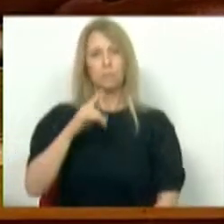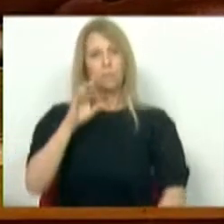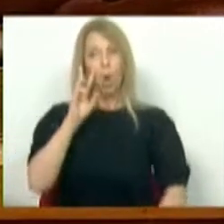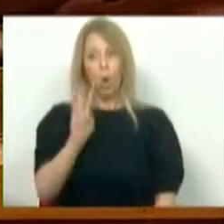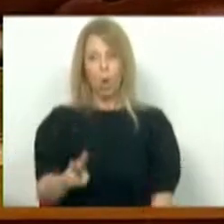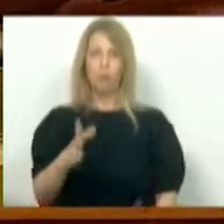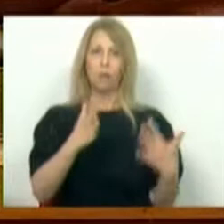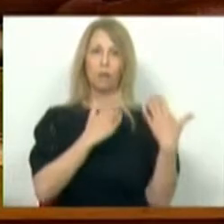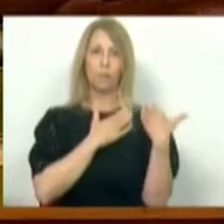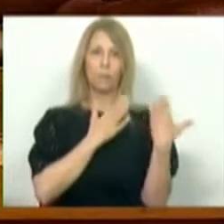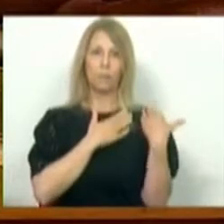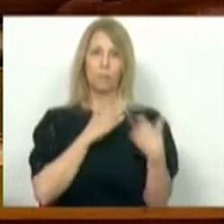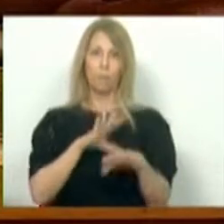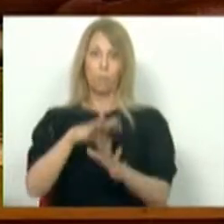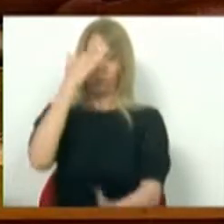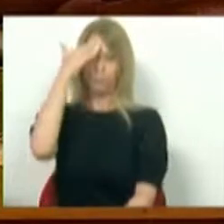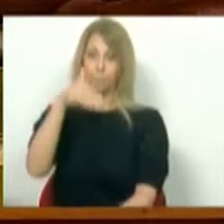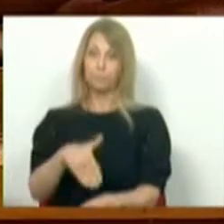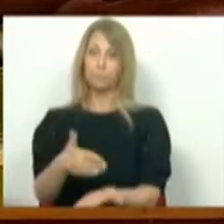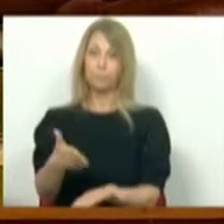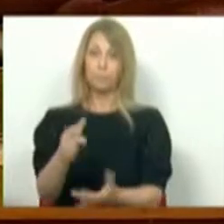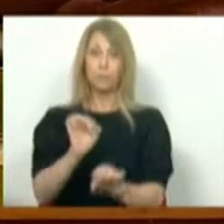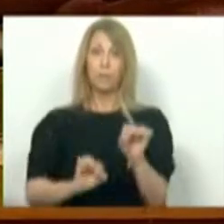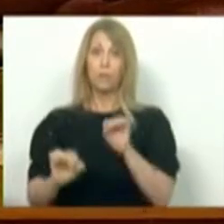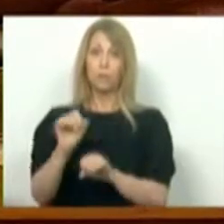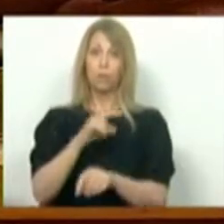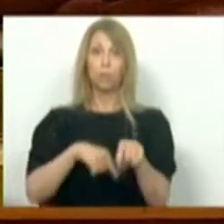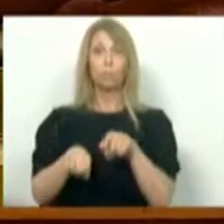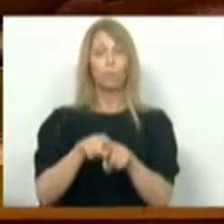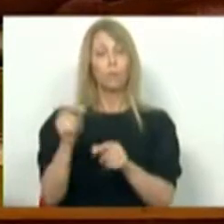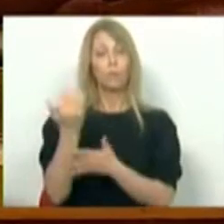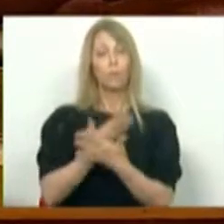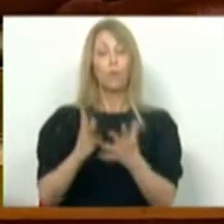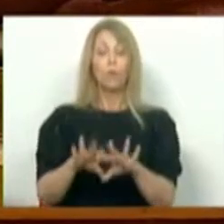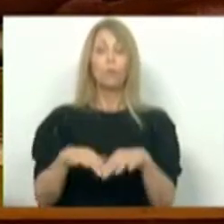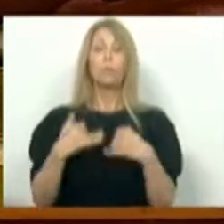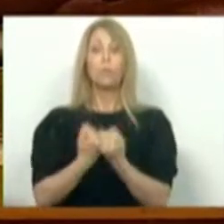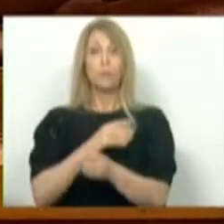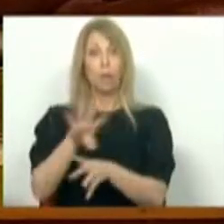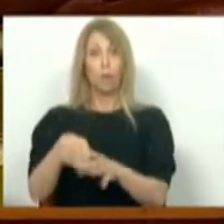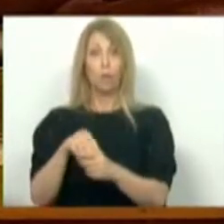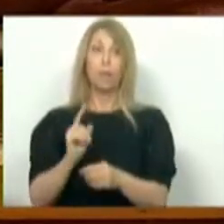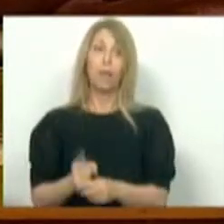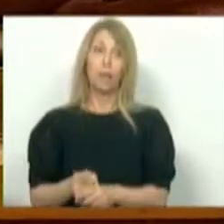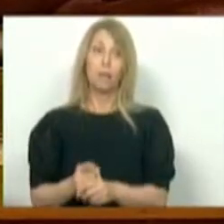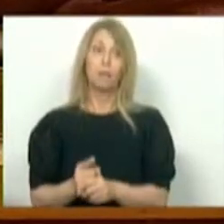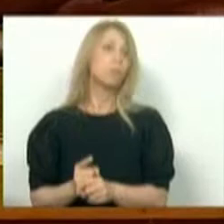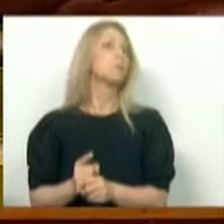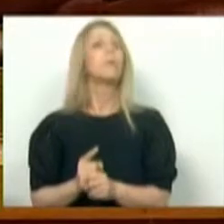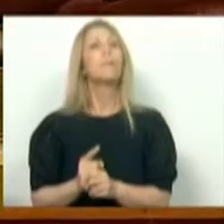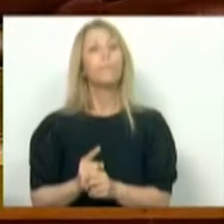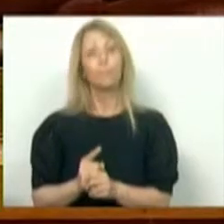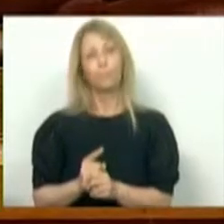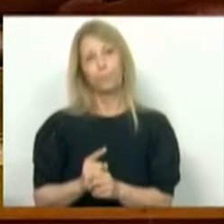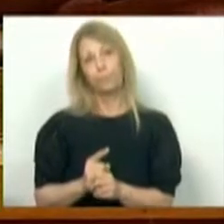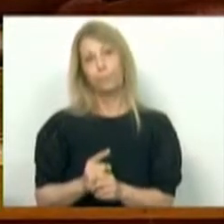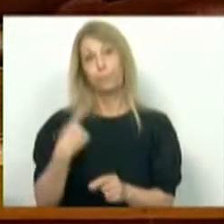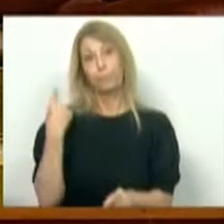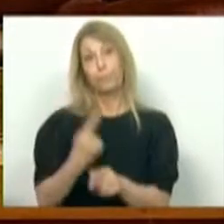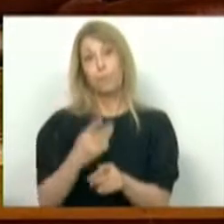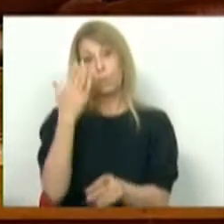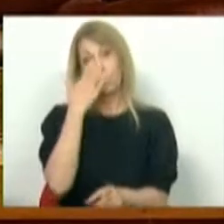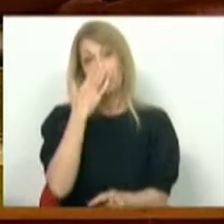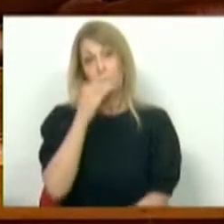responsabilidade para as consequências geopolíticas, económicas, sociais deste contexto, por mais que a